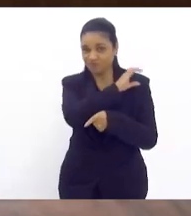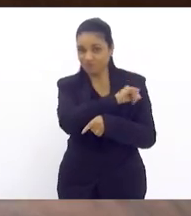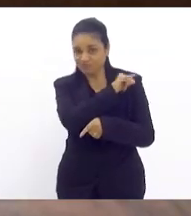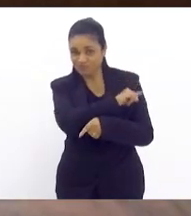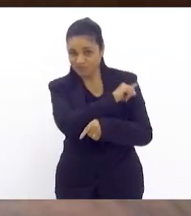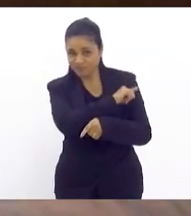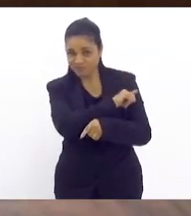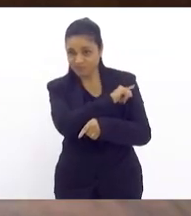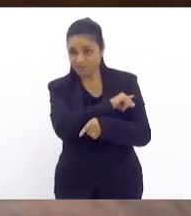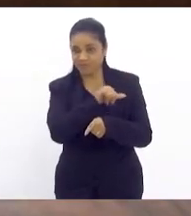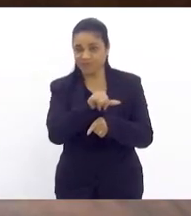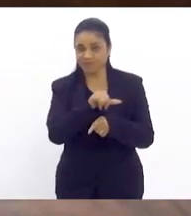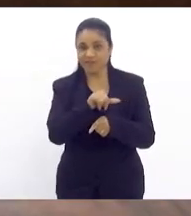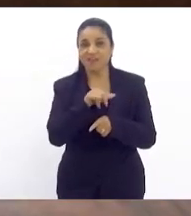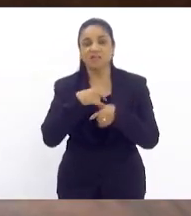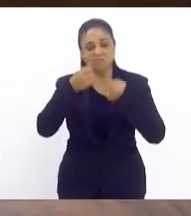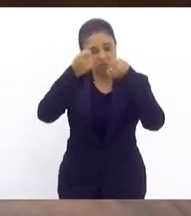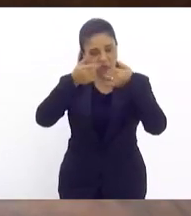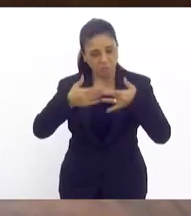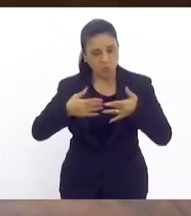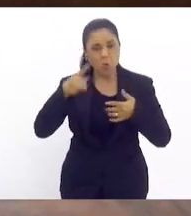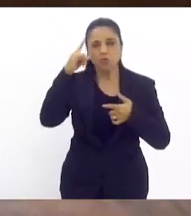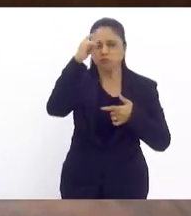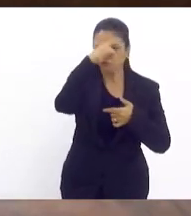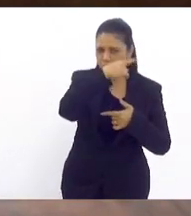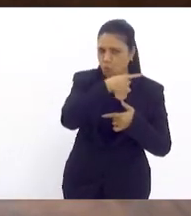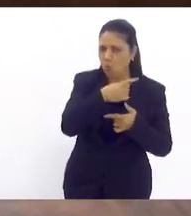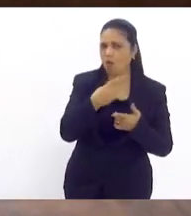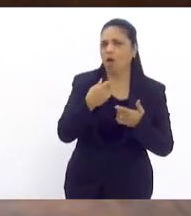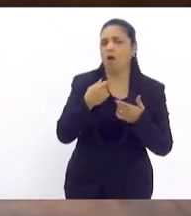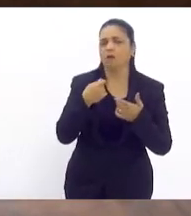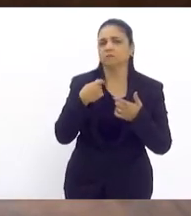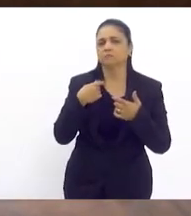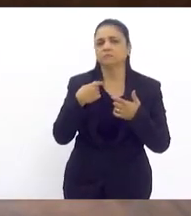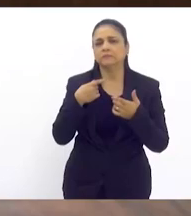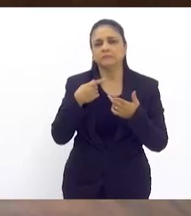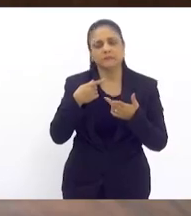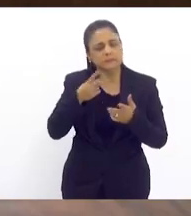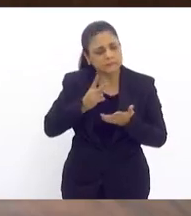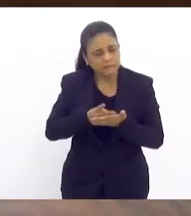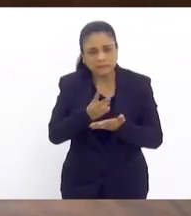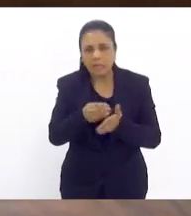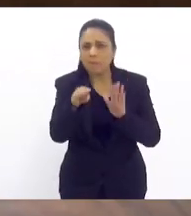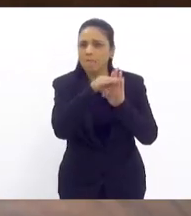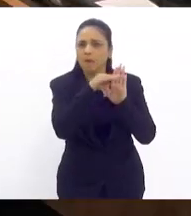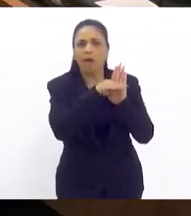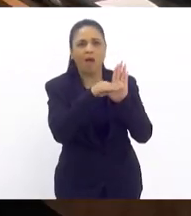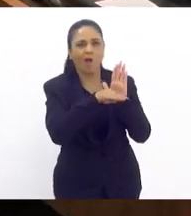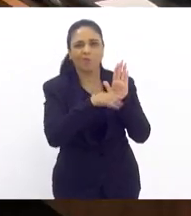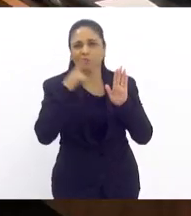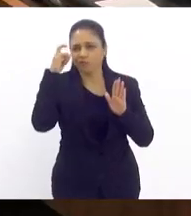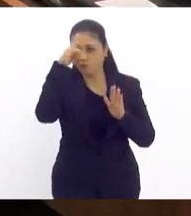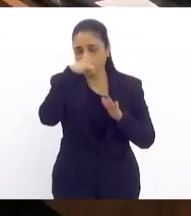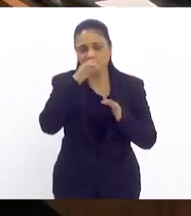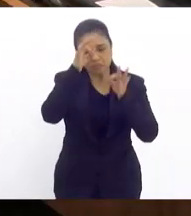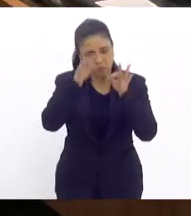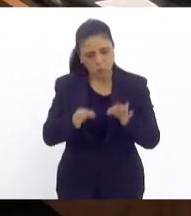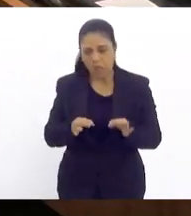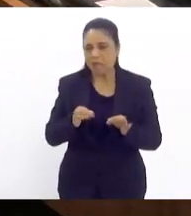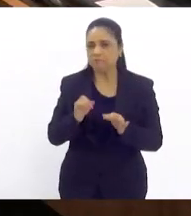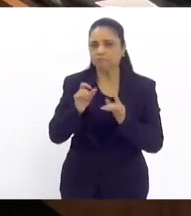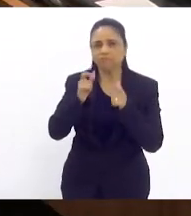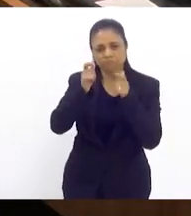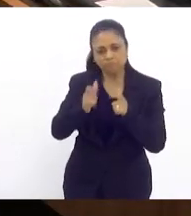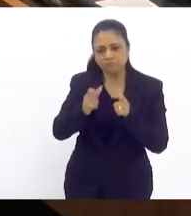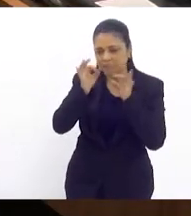ele disse as dificuldades que sempre teve para essa pauta Mix Você tá no lugar certo na